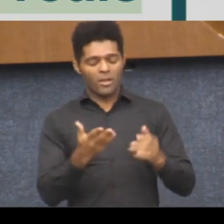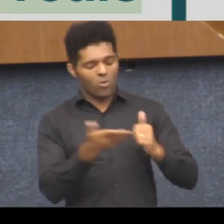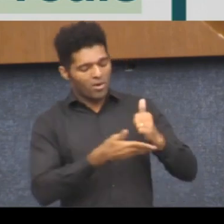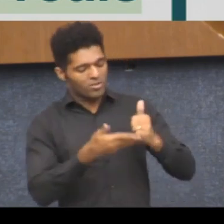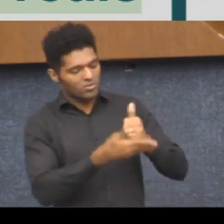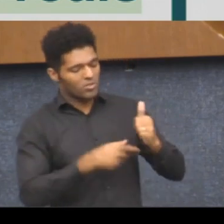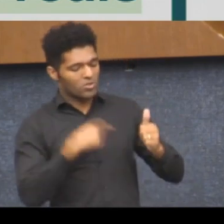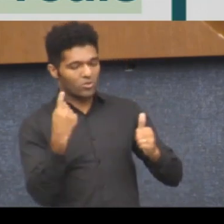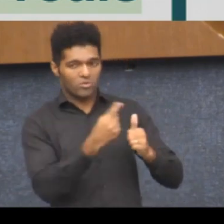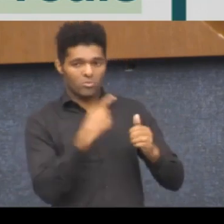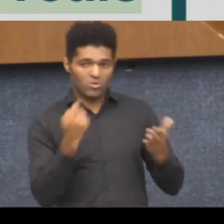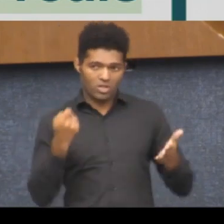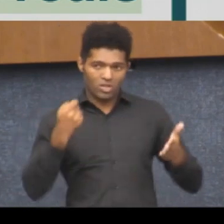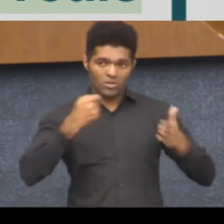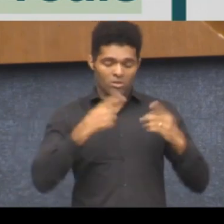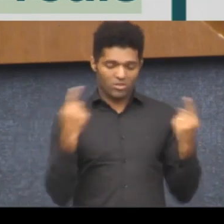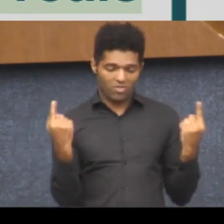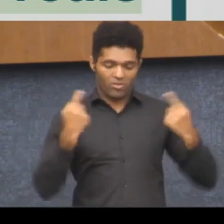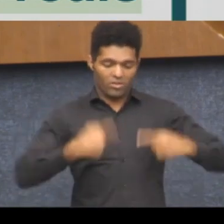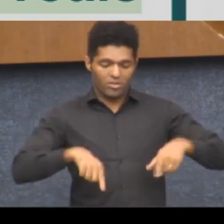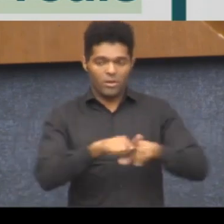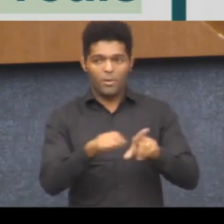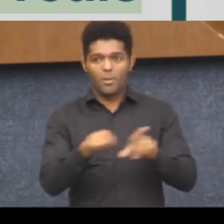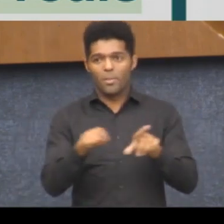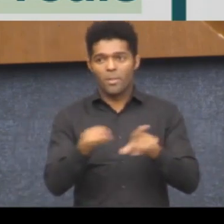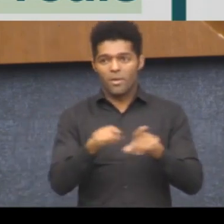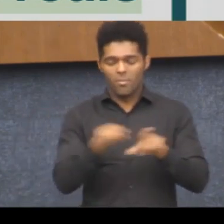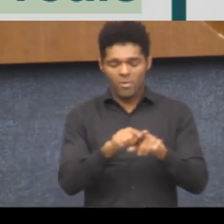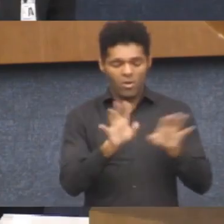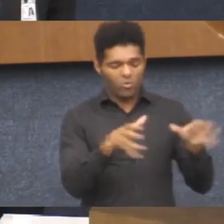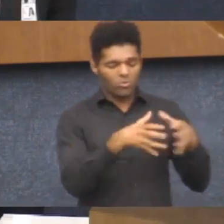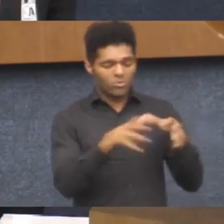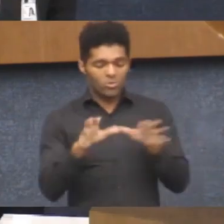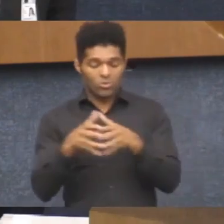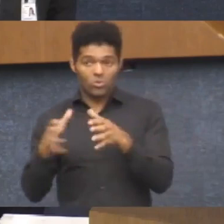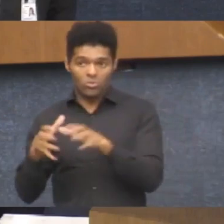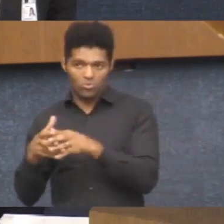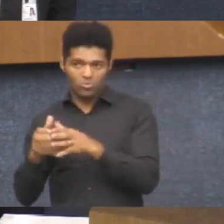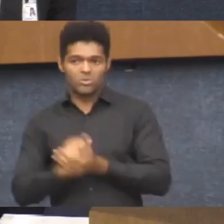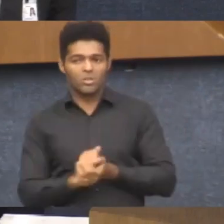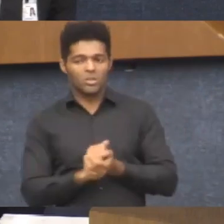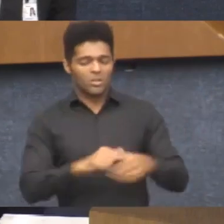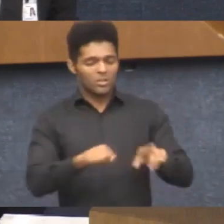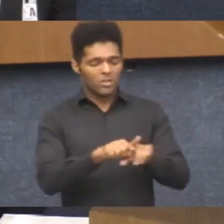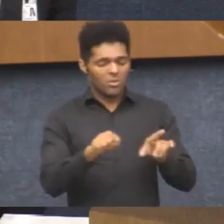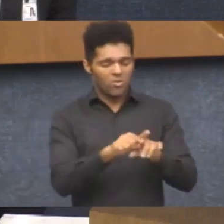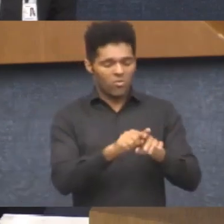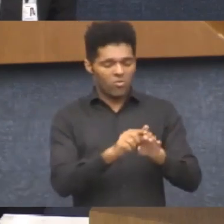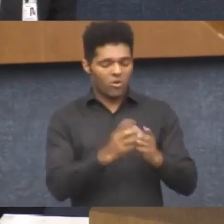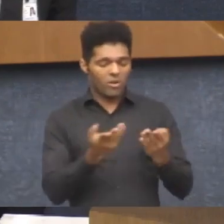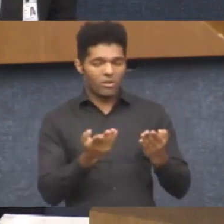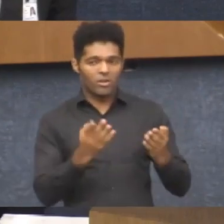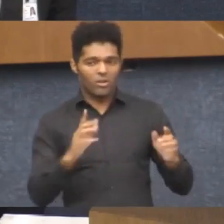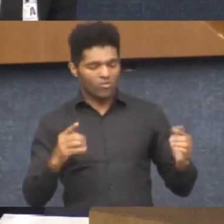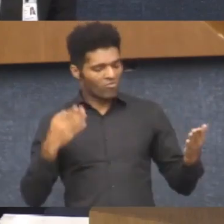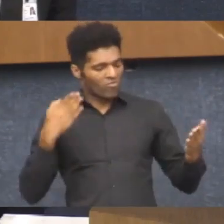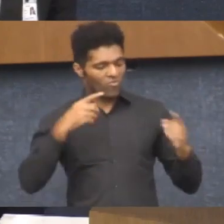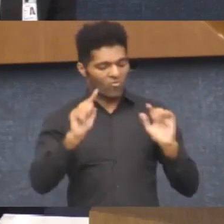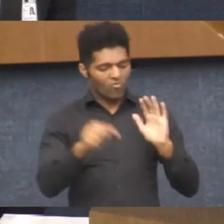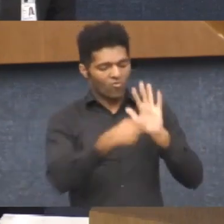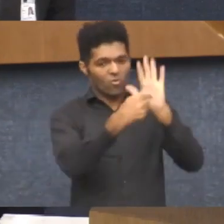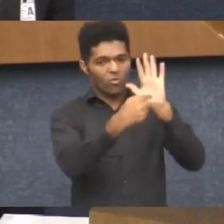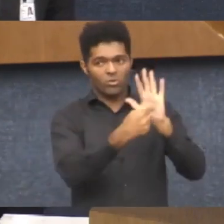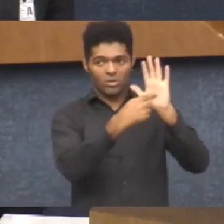que foi atacado do ponto de vista de sustentabilidade, talvez porque não tivesse um argumento sólido como esse que a gente está